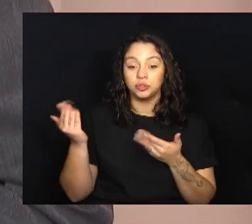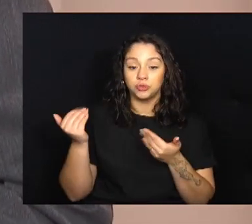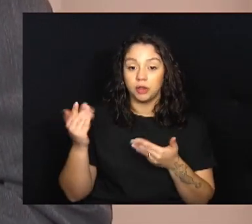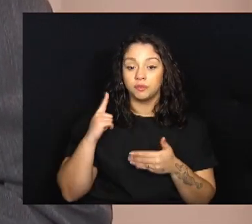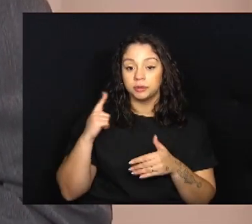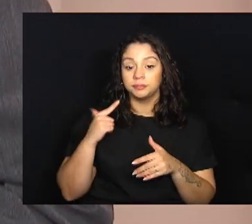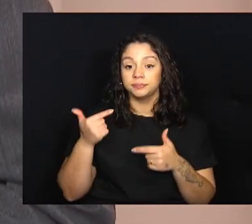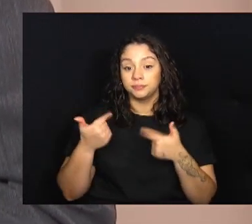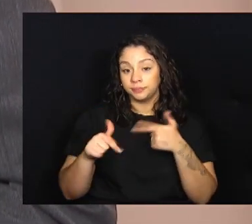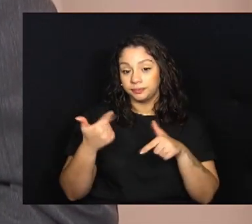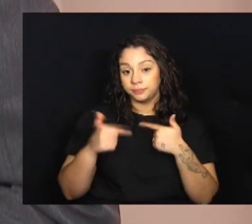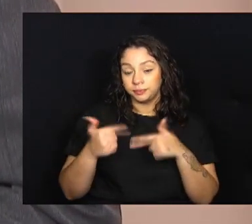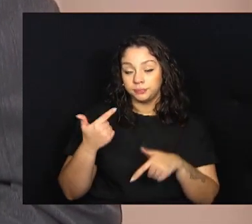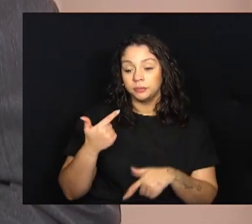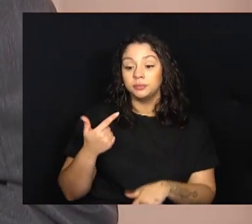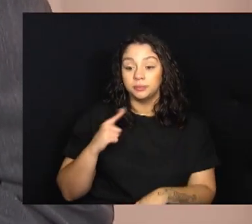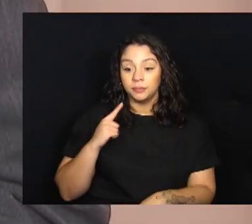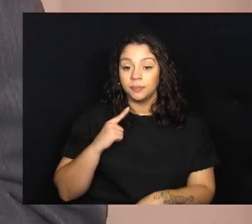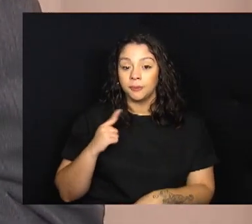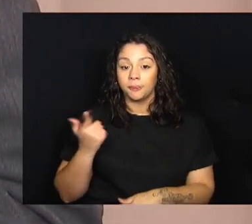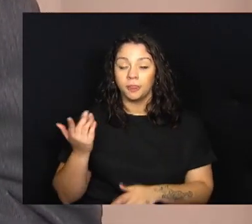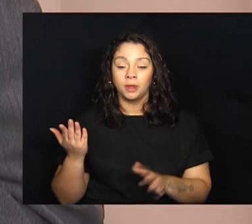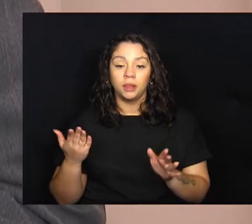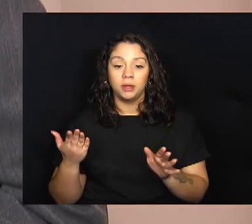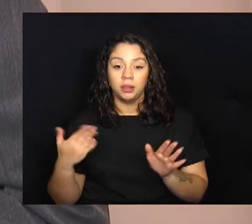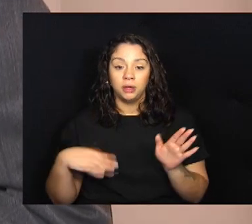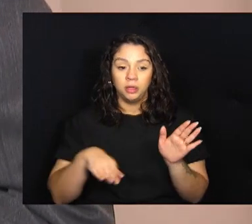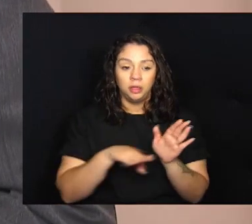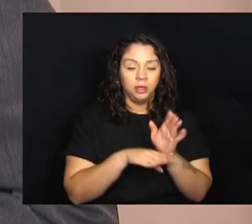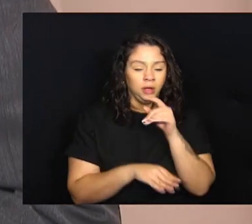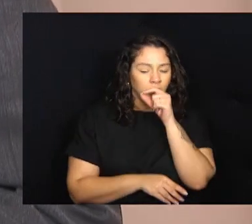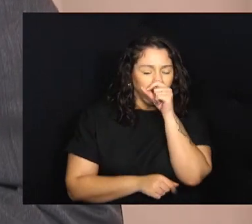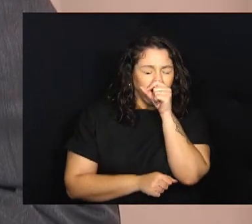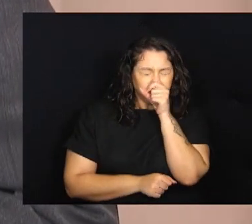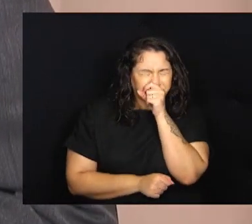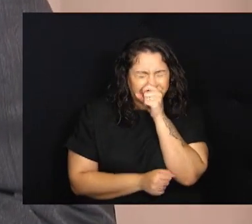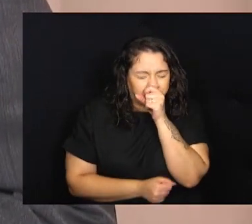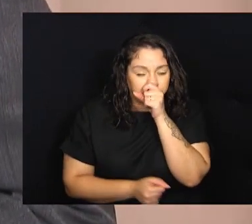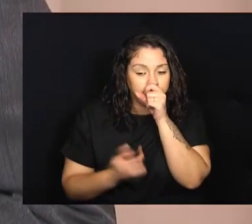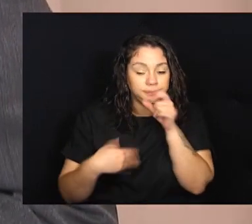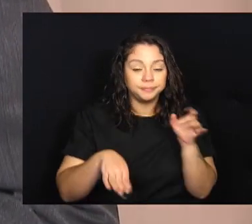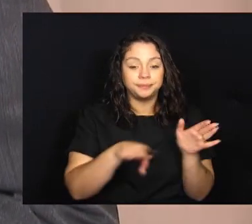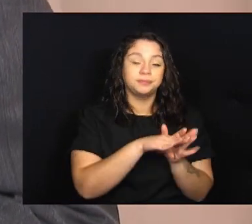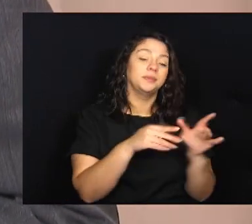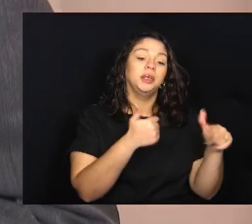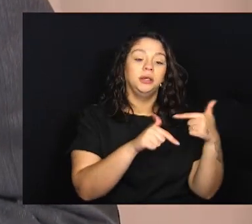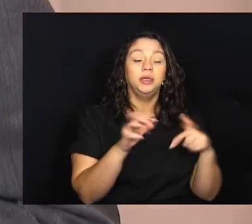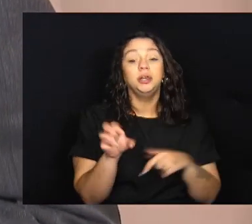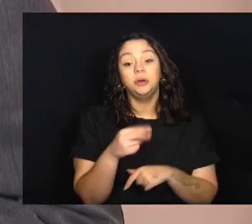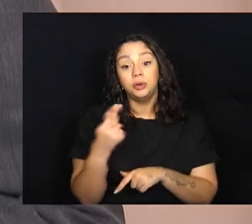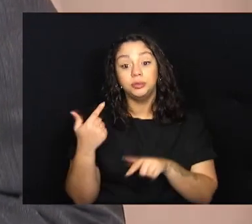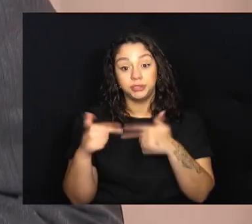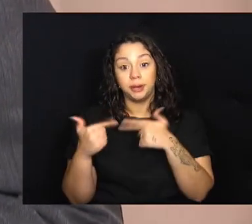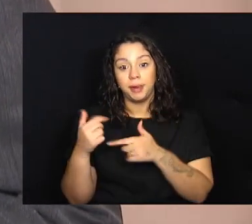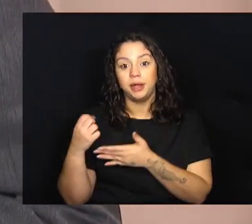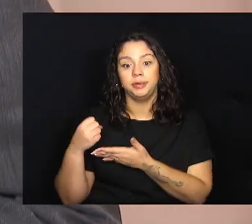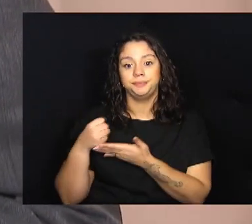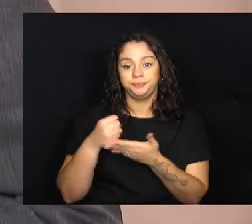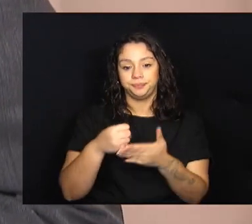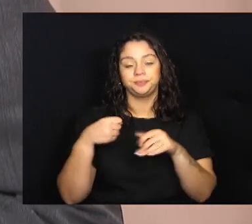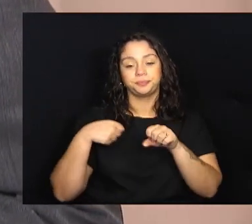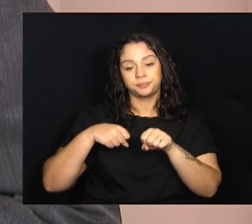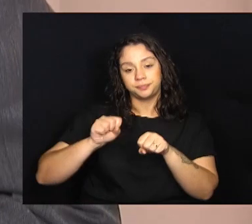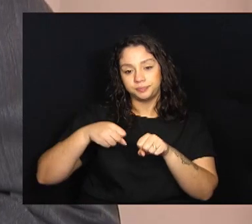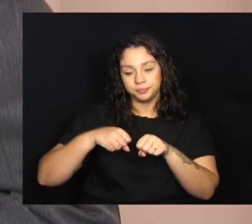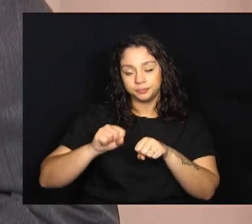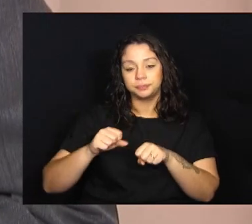motocicleta geralmente para trabalho, para deslocar até o seu trabalho, ou aqueles que trabalham com a motocicleta, que a gente até,